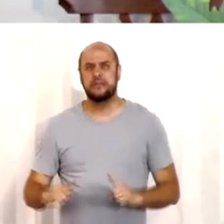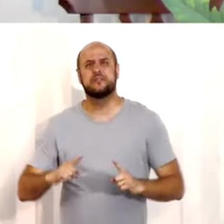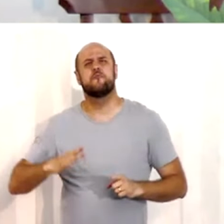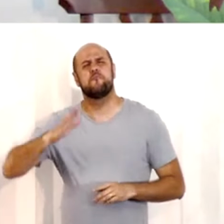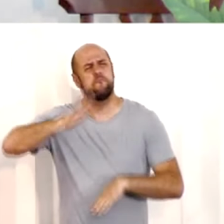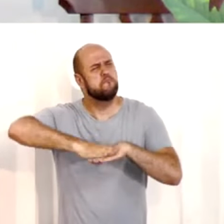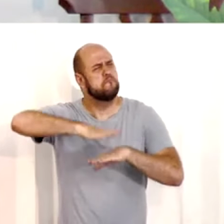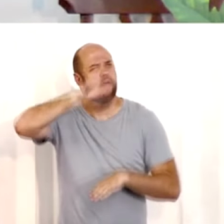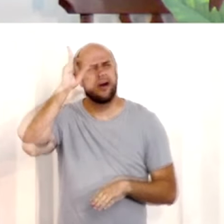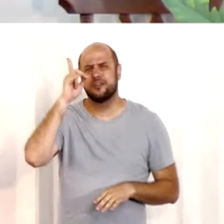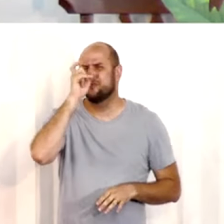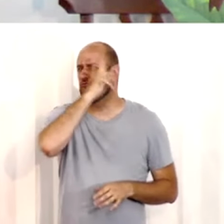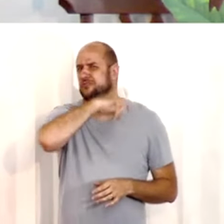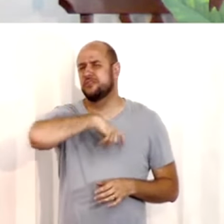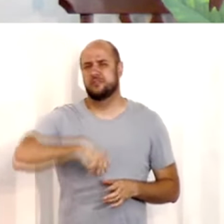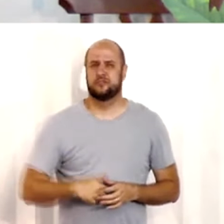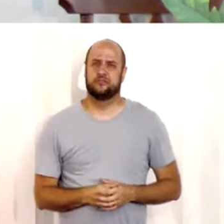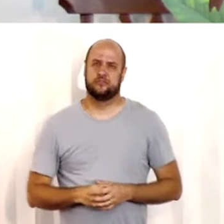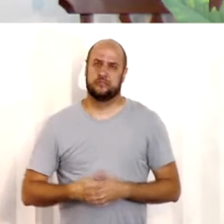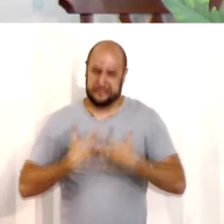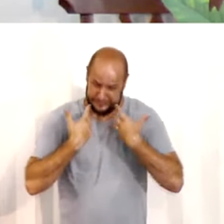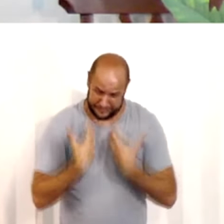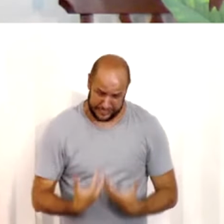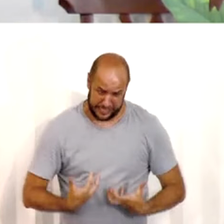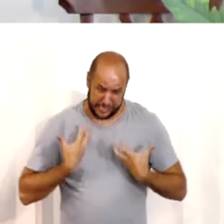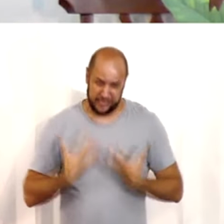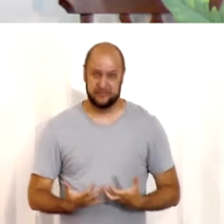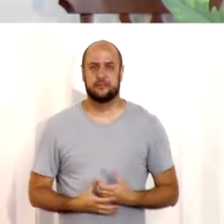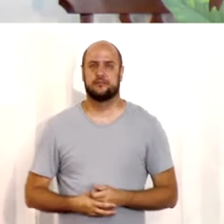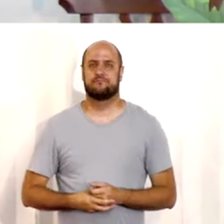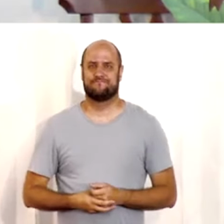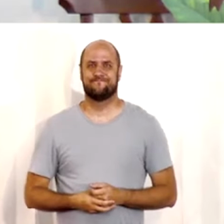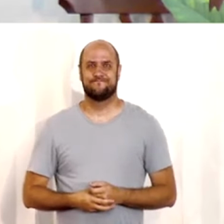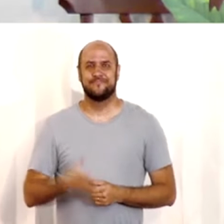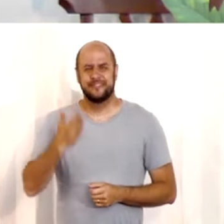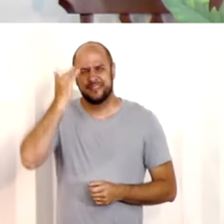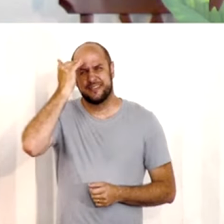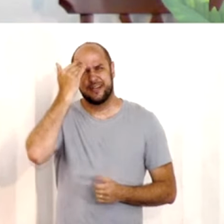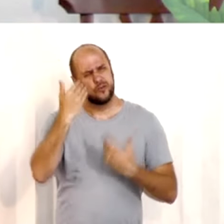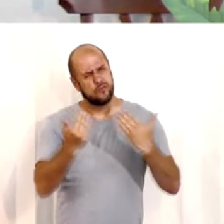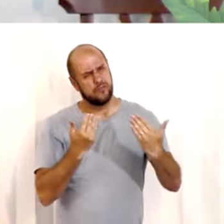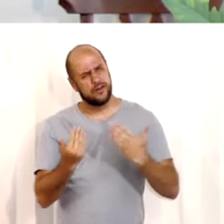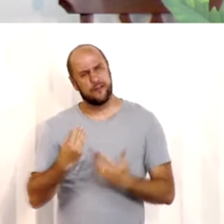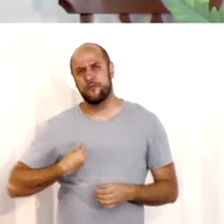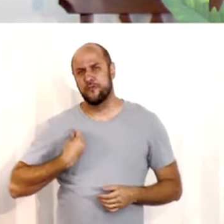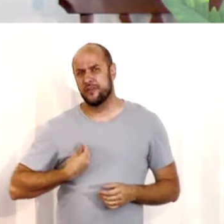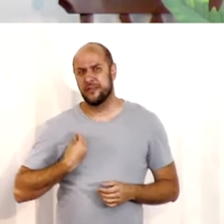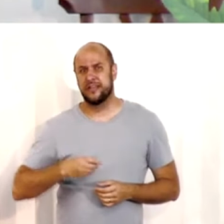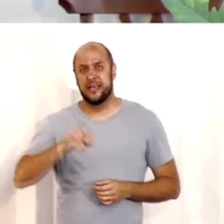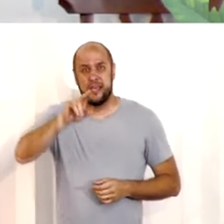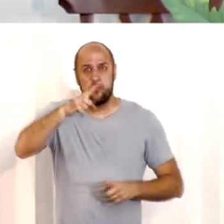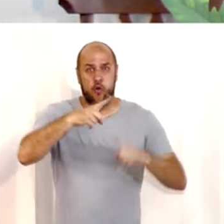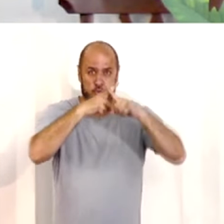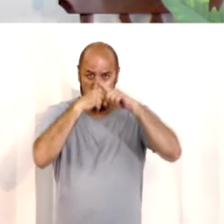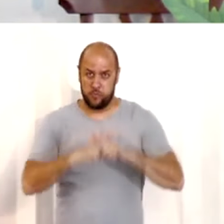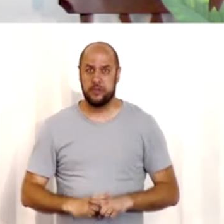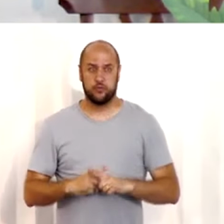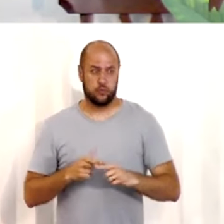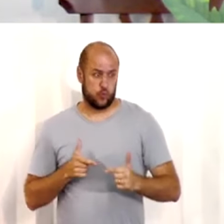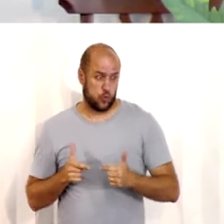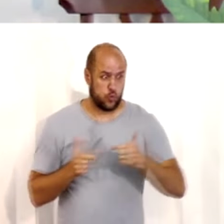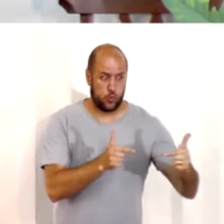que alguém poderia imaginar. É por isso que eles dizem, a vida é uma competição contra o